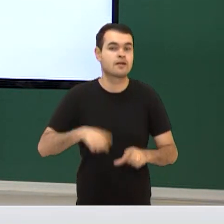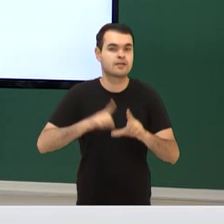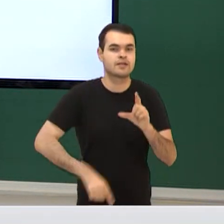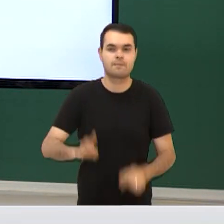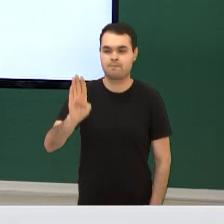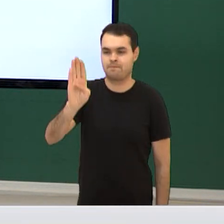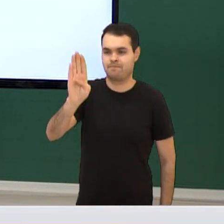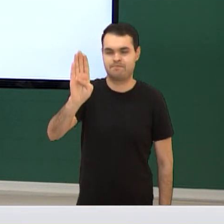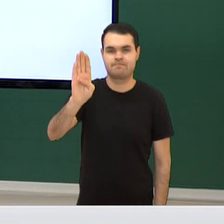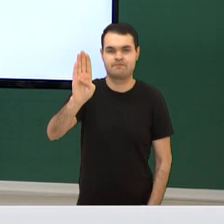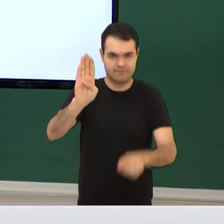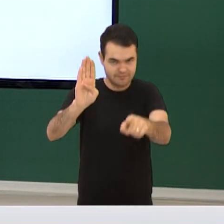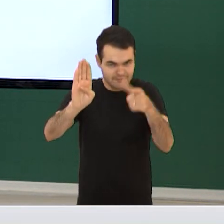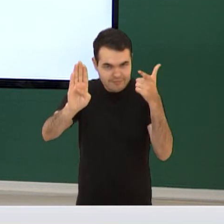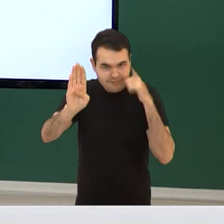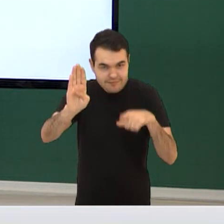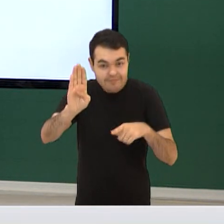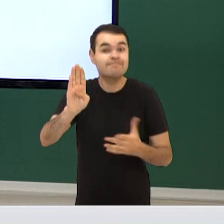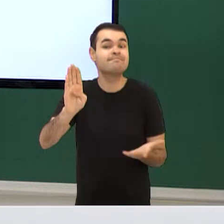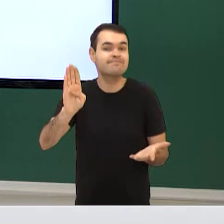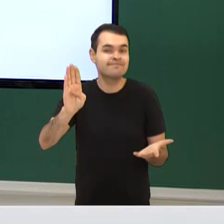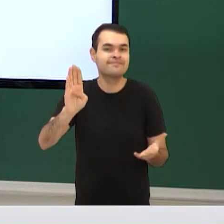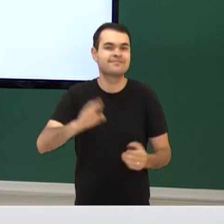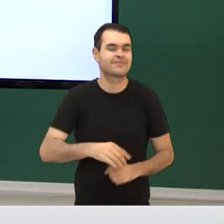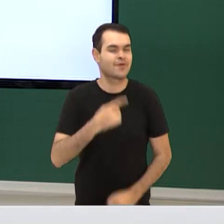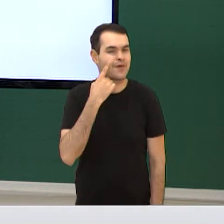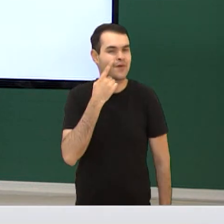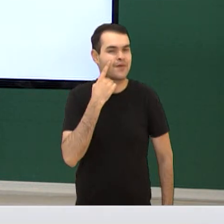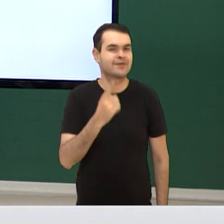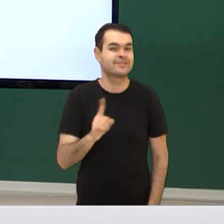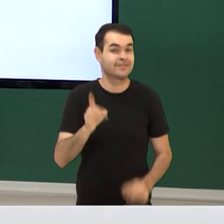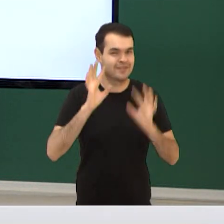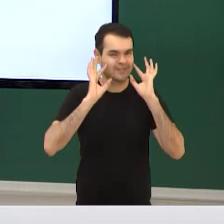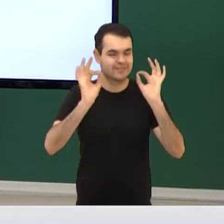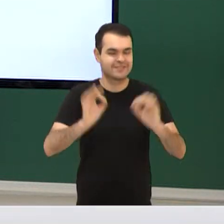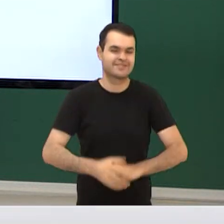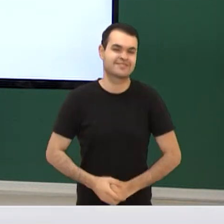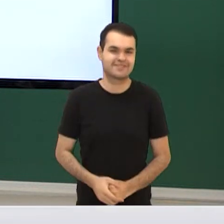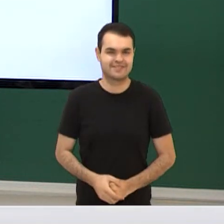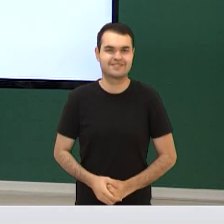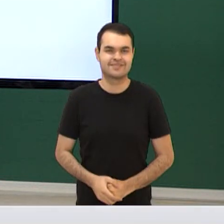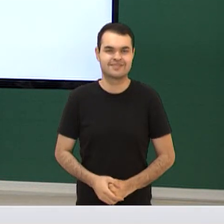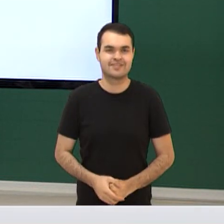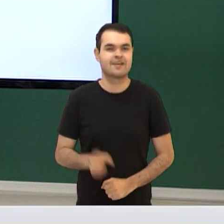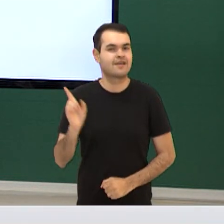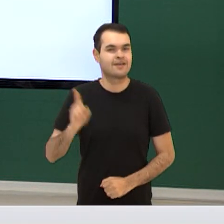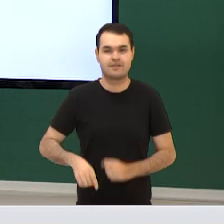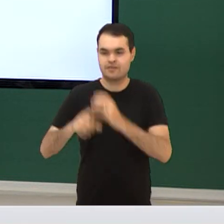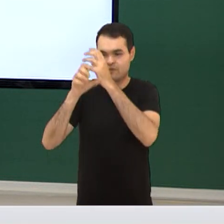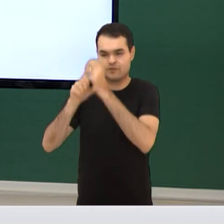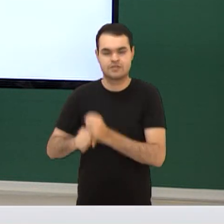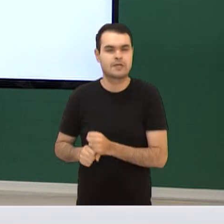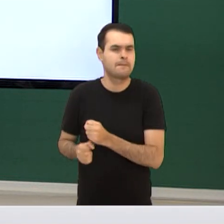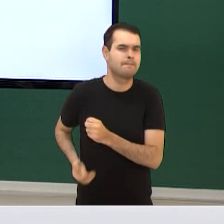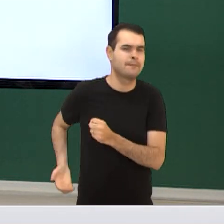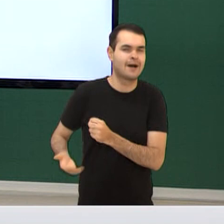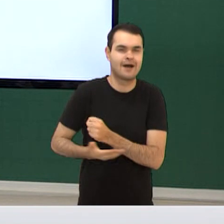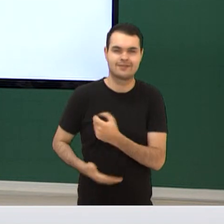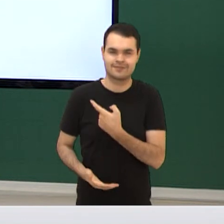ok? Então, 240 é o meu total, então ele equivale a 100%. Eu quero saber quanto é